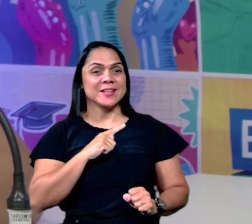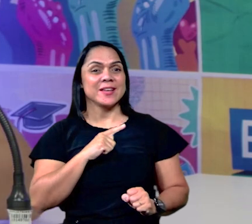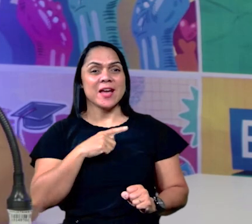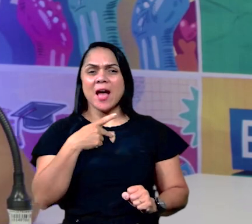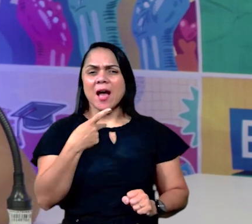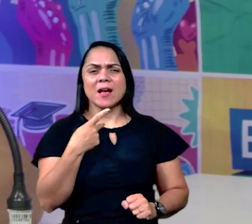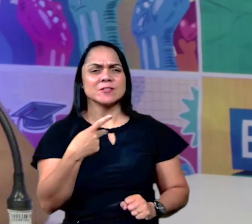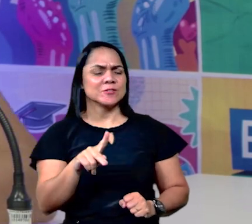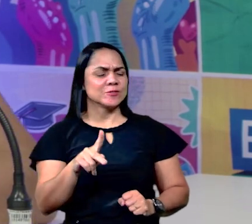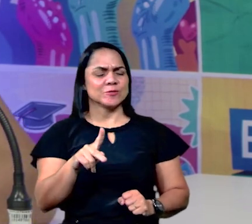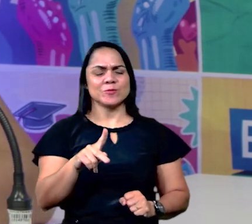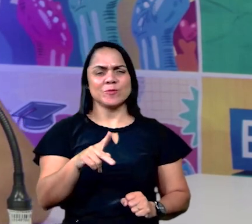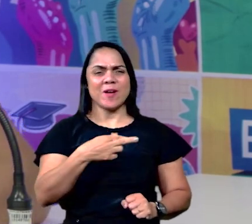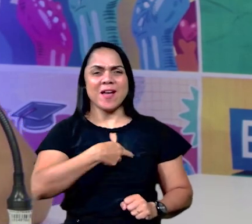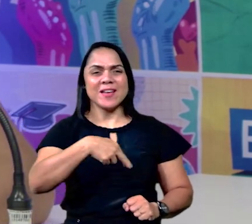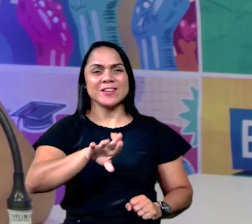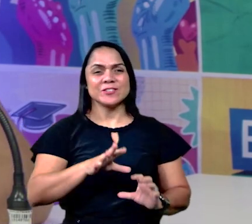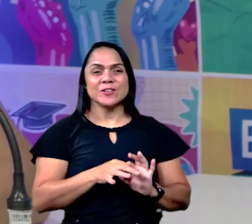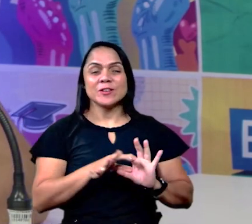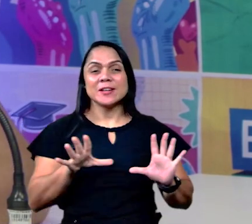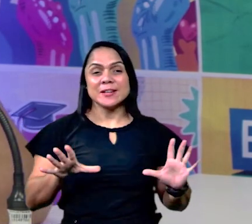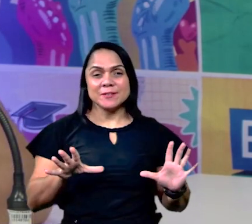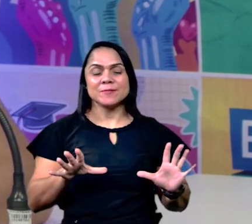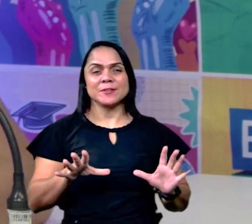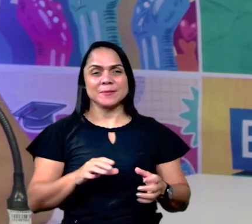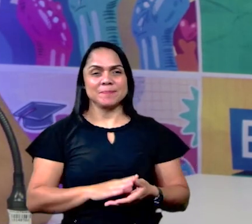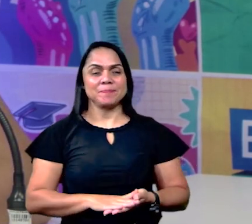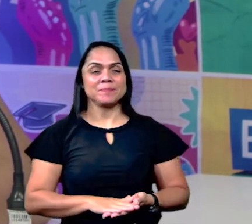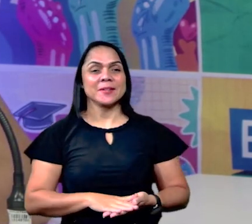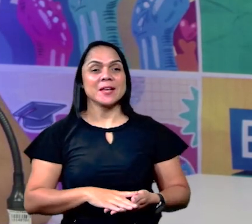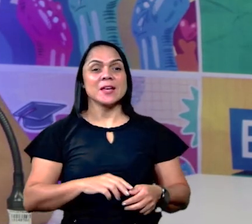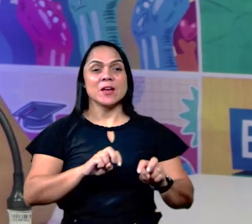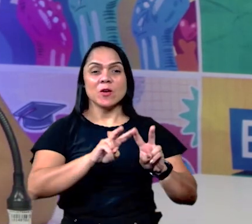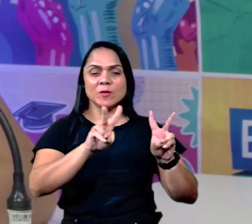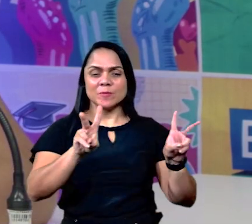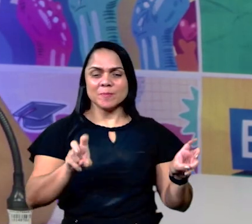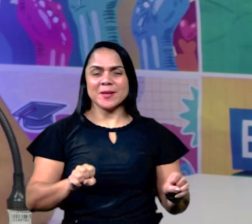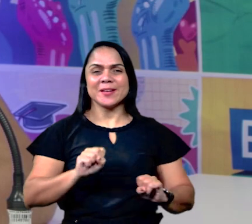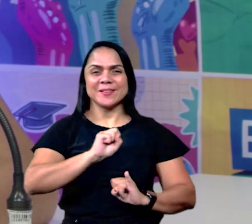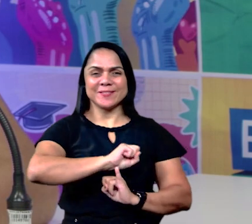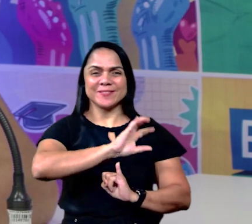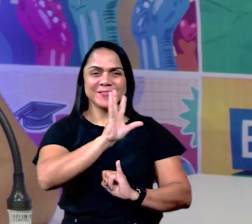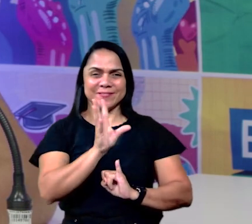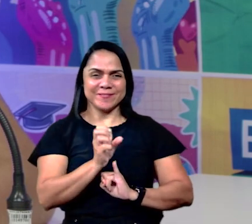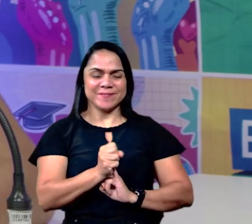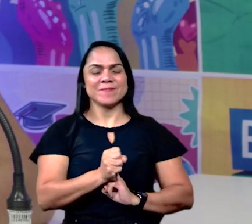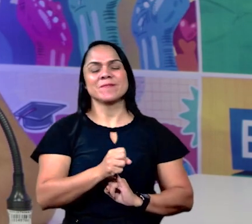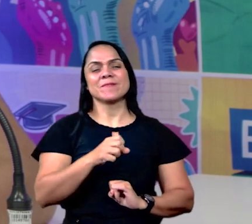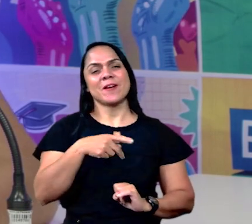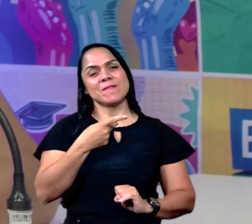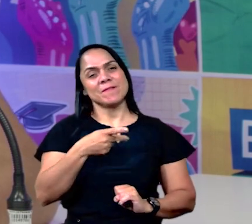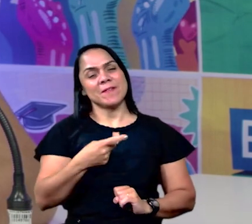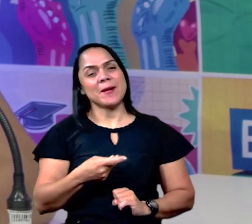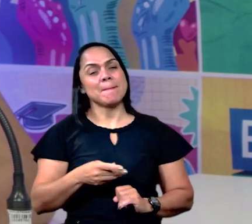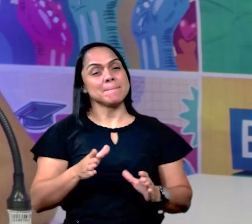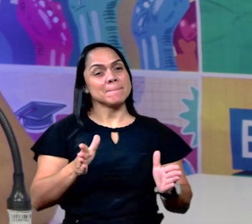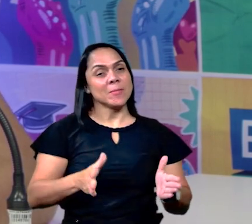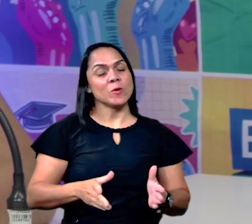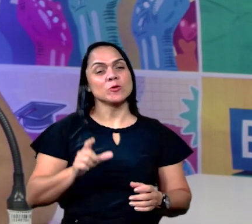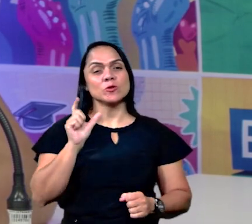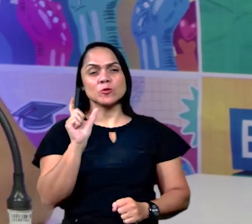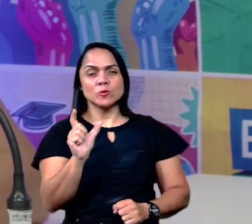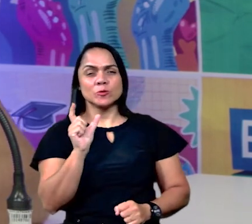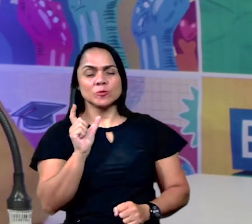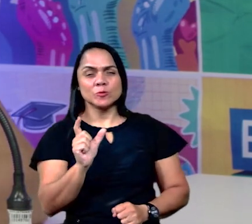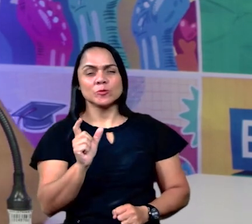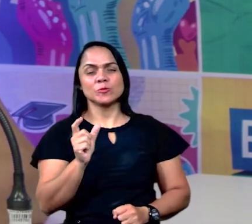de forma livre e sem restrições. E é sobre isso que o Estação IFB vai falar hoje, sobre duas palavrinhas